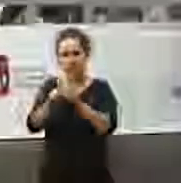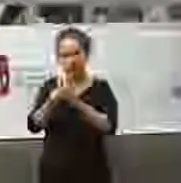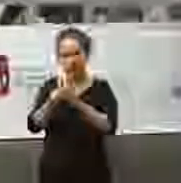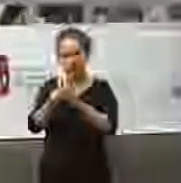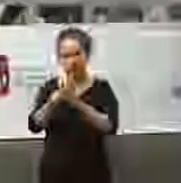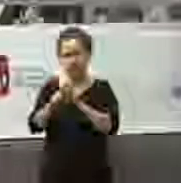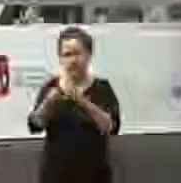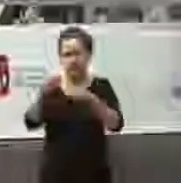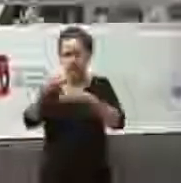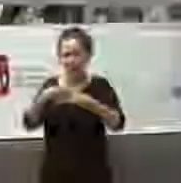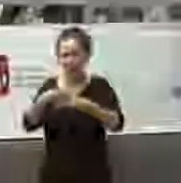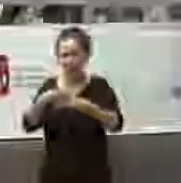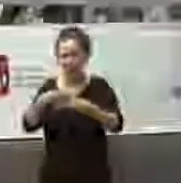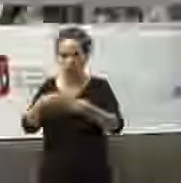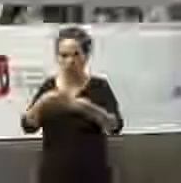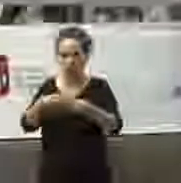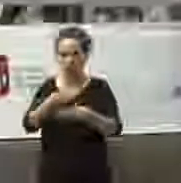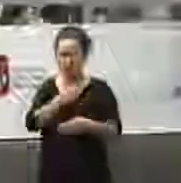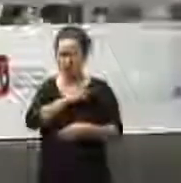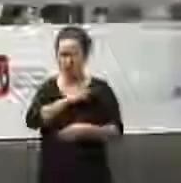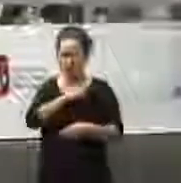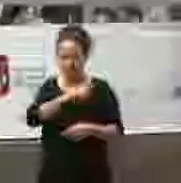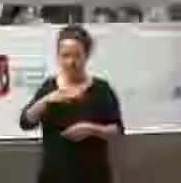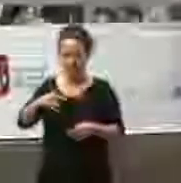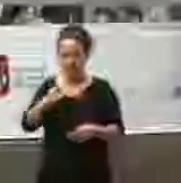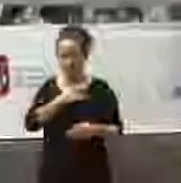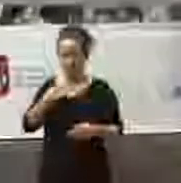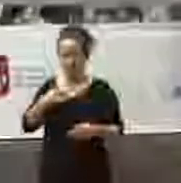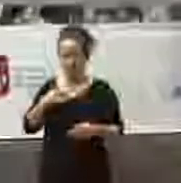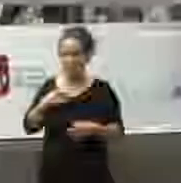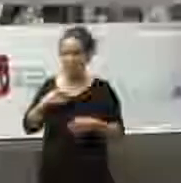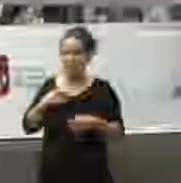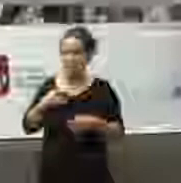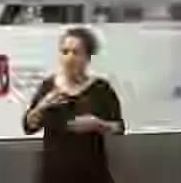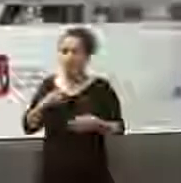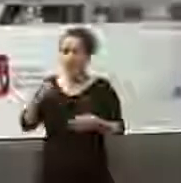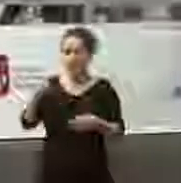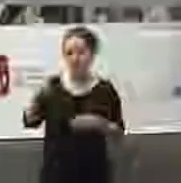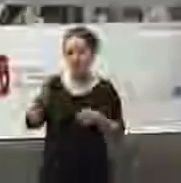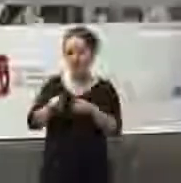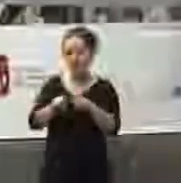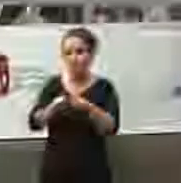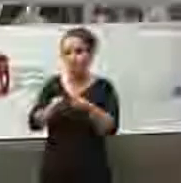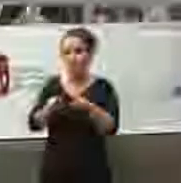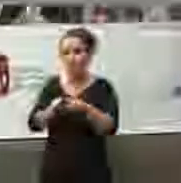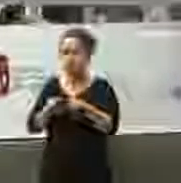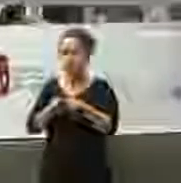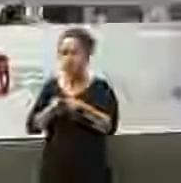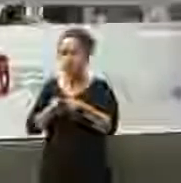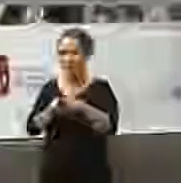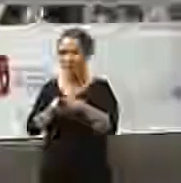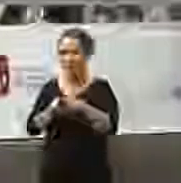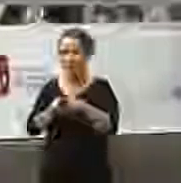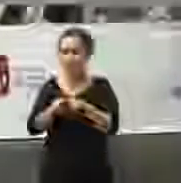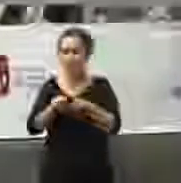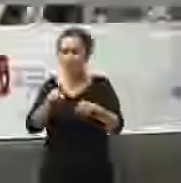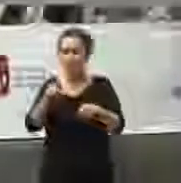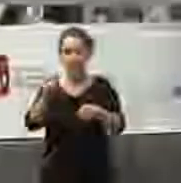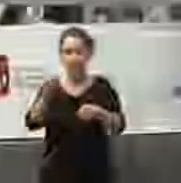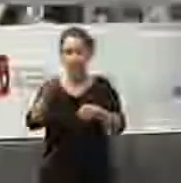ministério da saúde e no fator 9 a fatores plasmáticos suficientes para atender toda a população